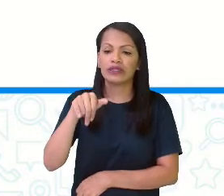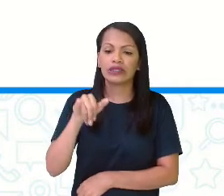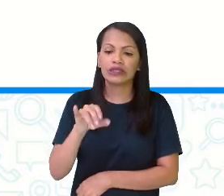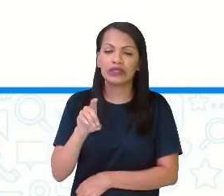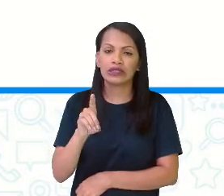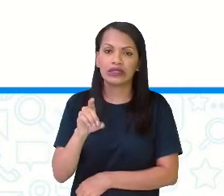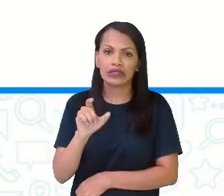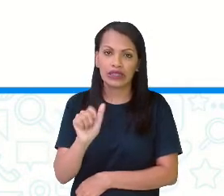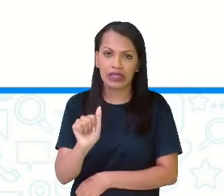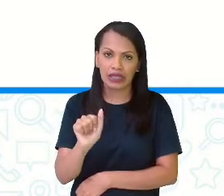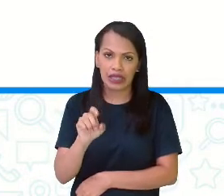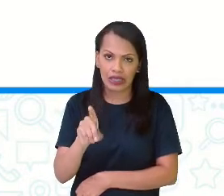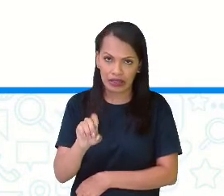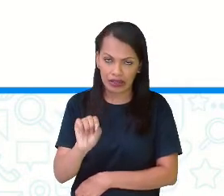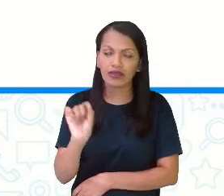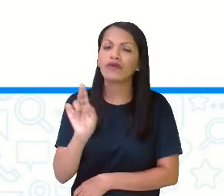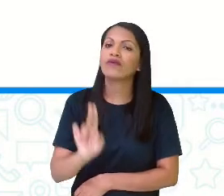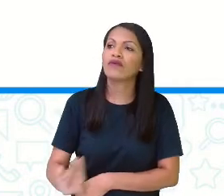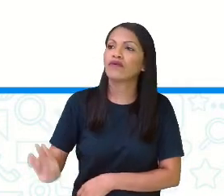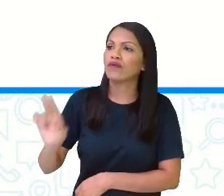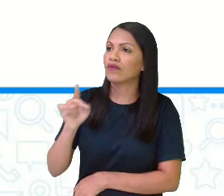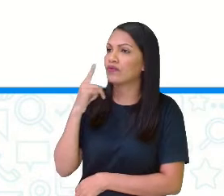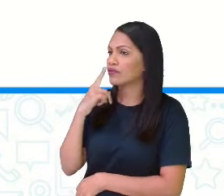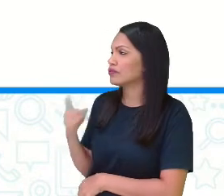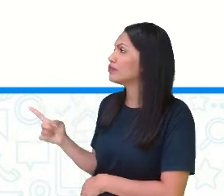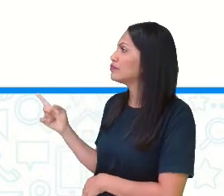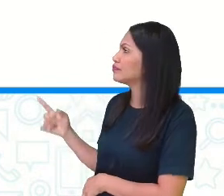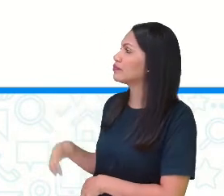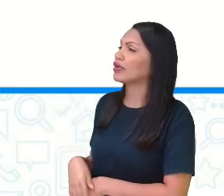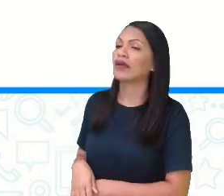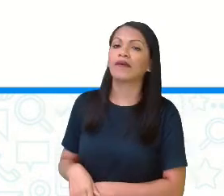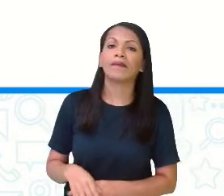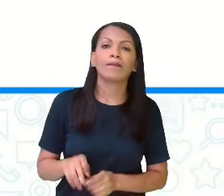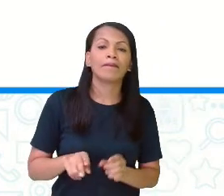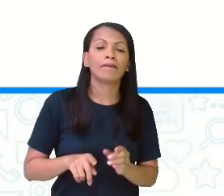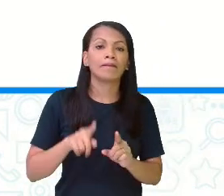de capacidade, a gente utiliza o litro.